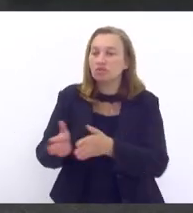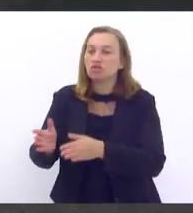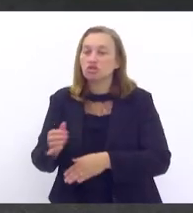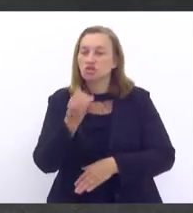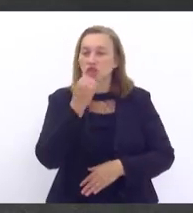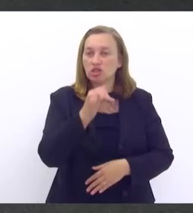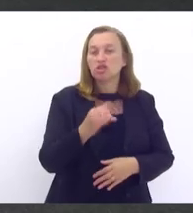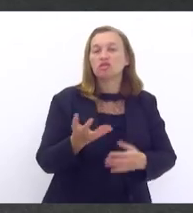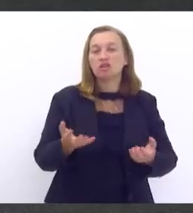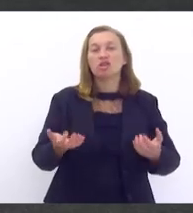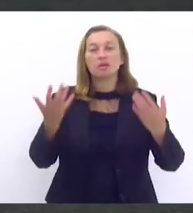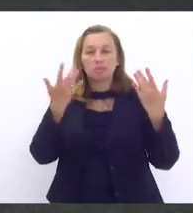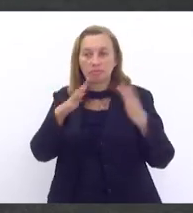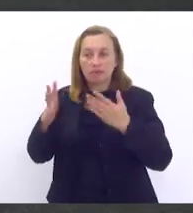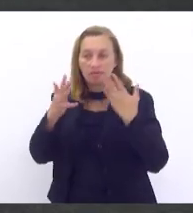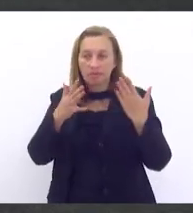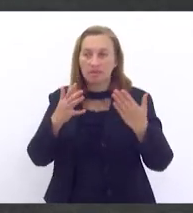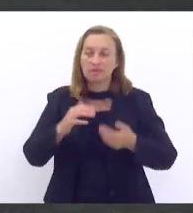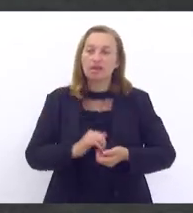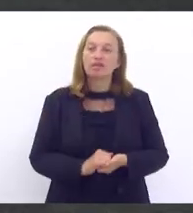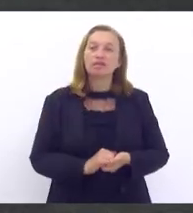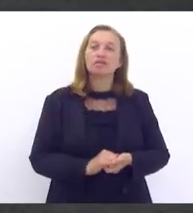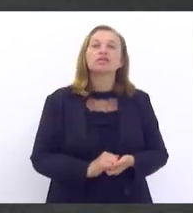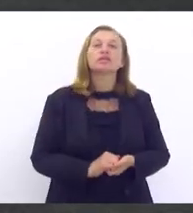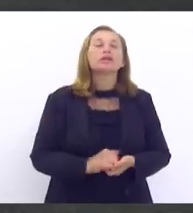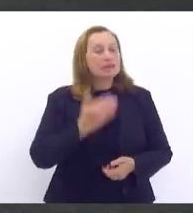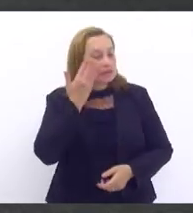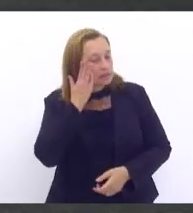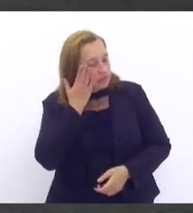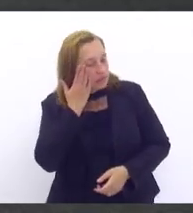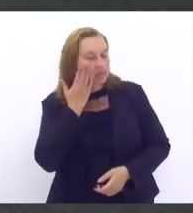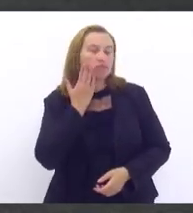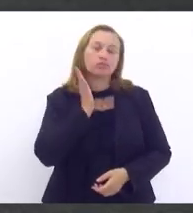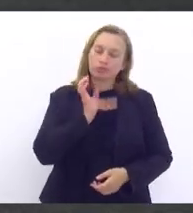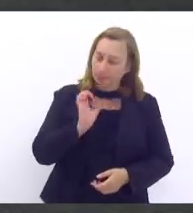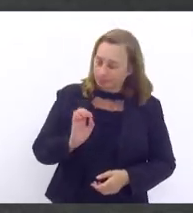queria saudar essa mudança e dizer que eu entendo que ela